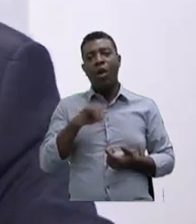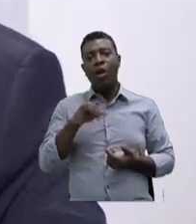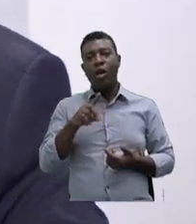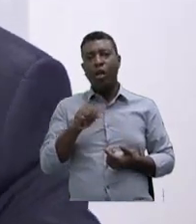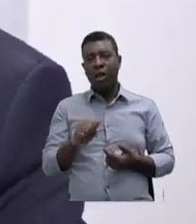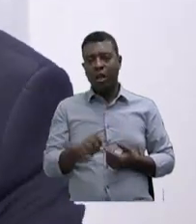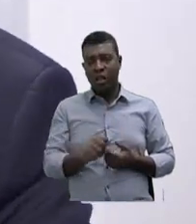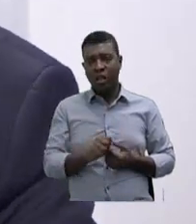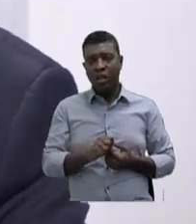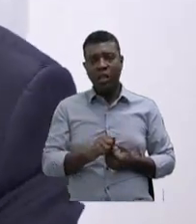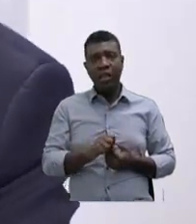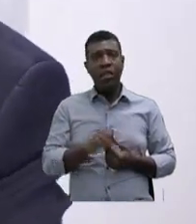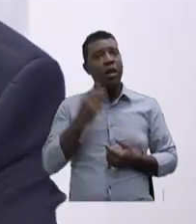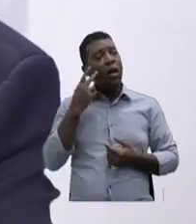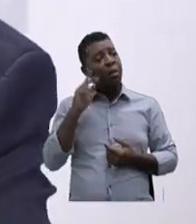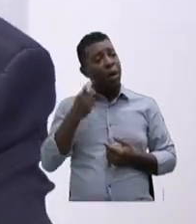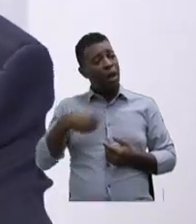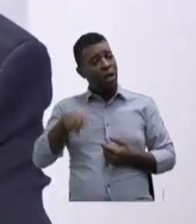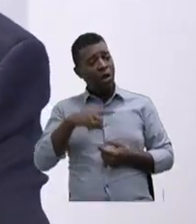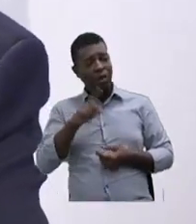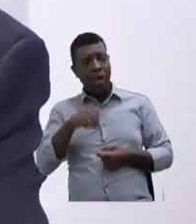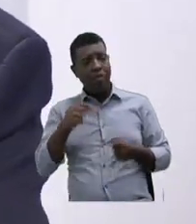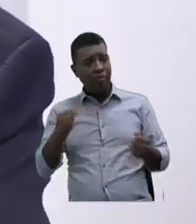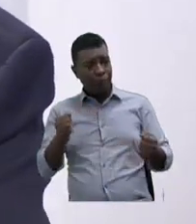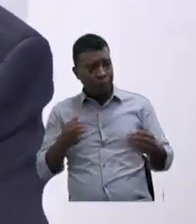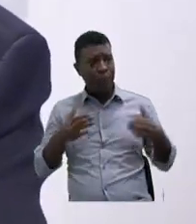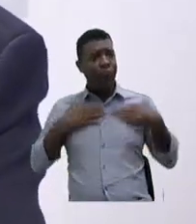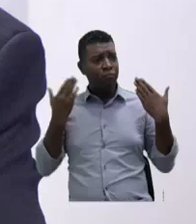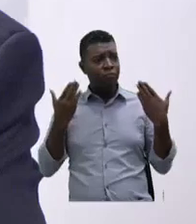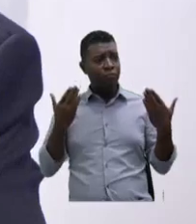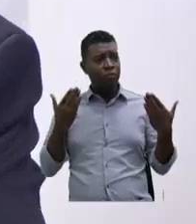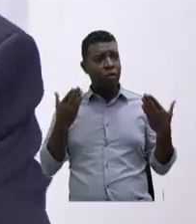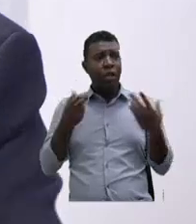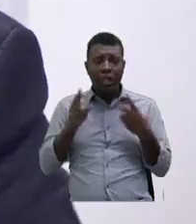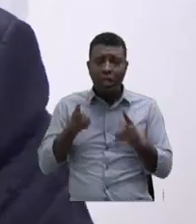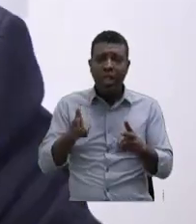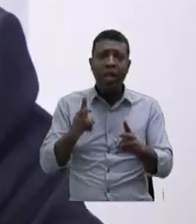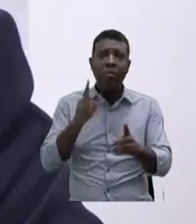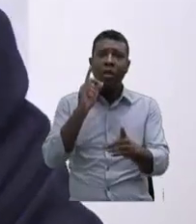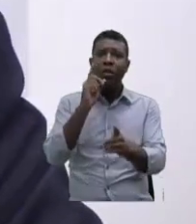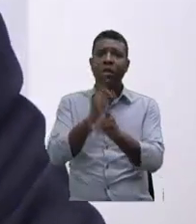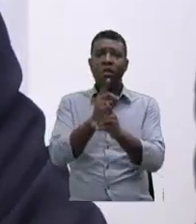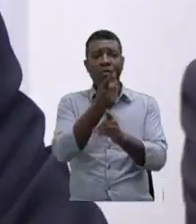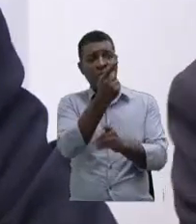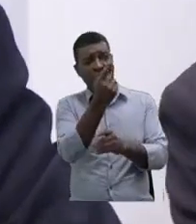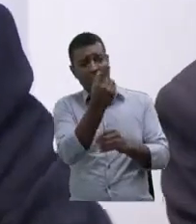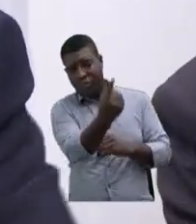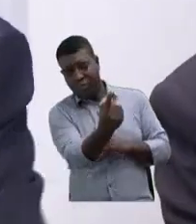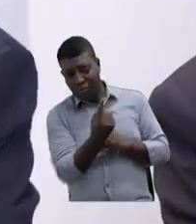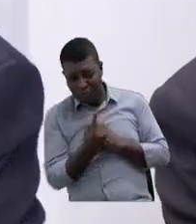não é para nós nenhuma surpresa, sempre quando a presença do senhor nessa casa,